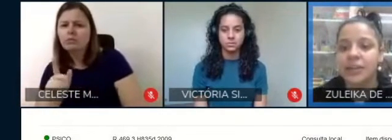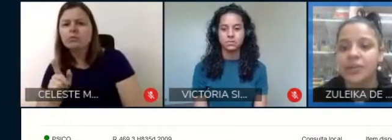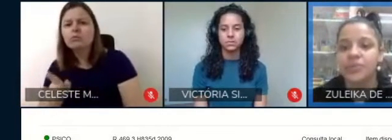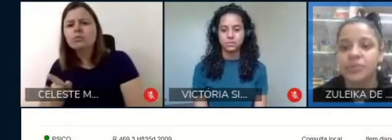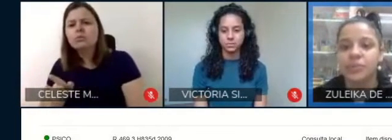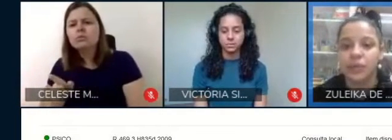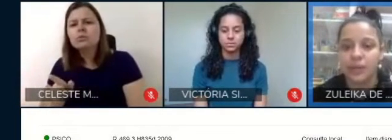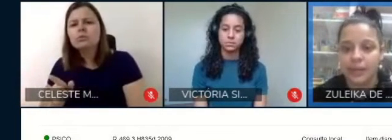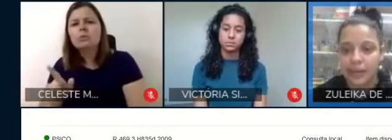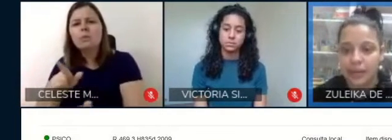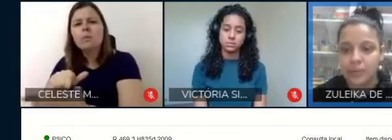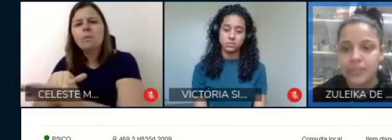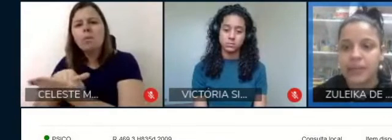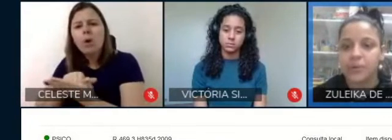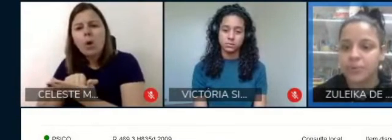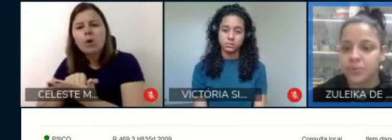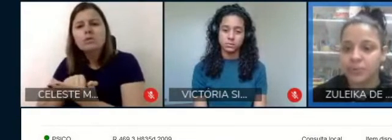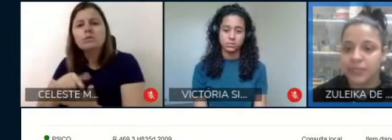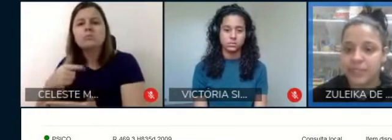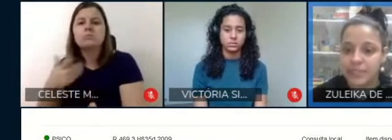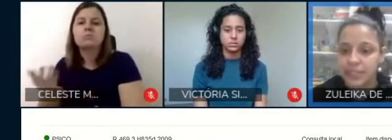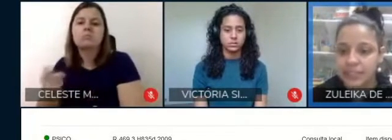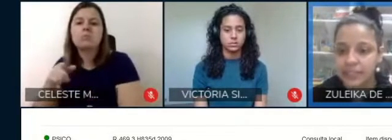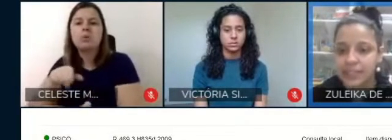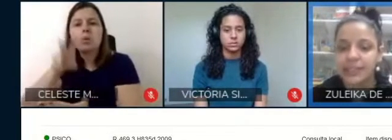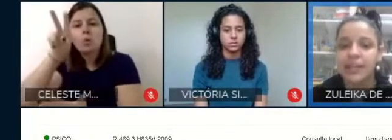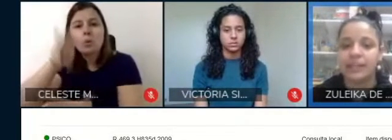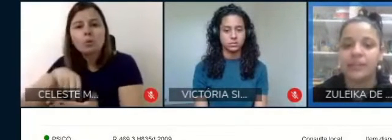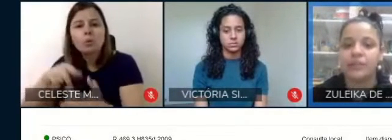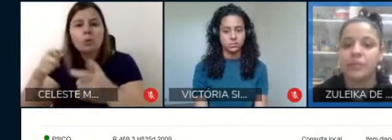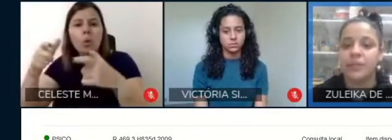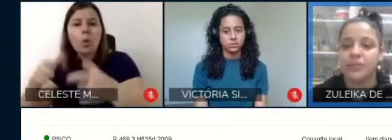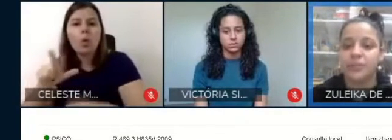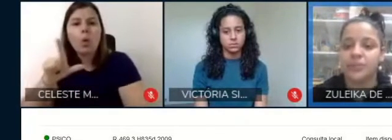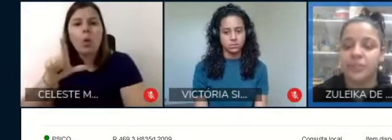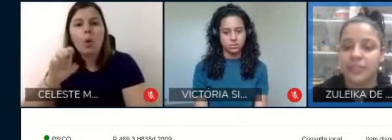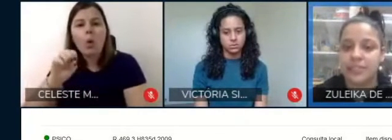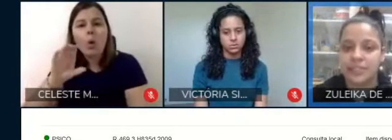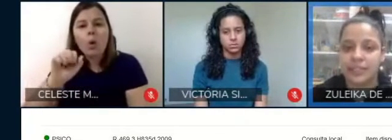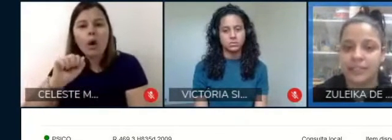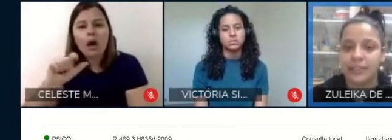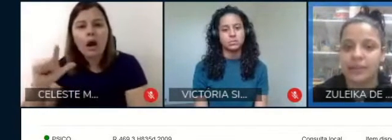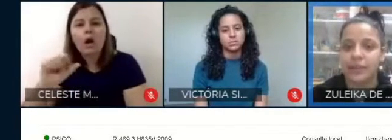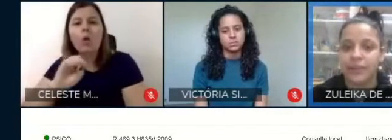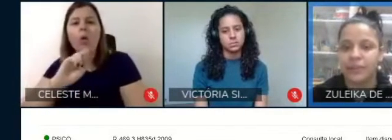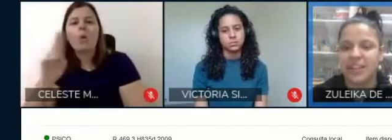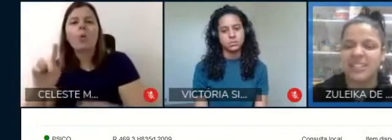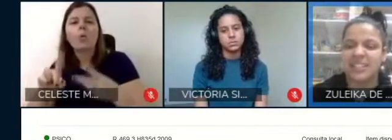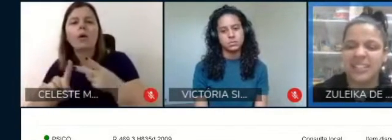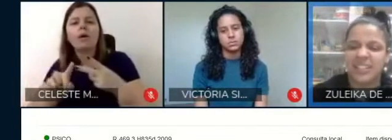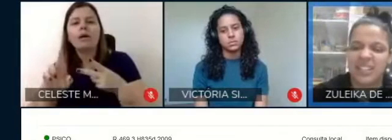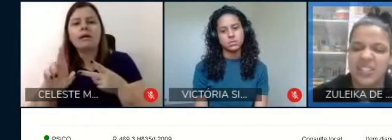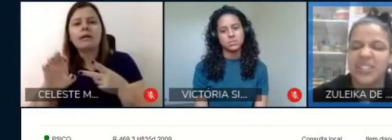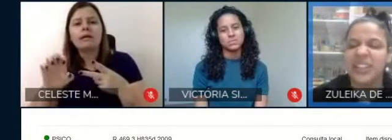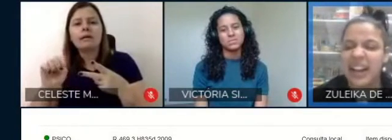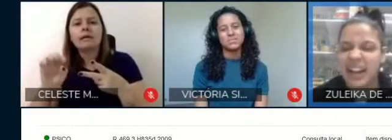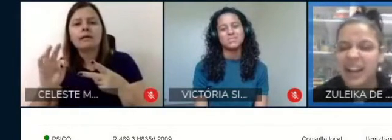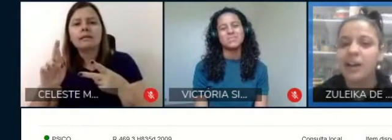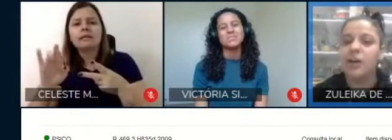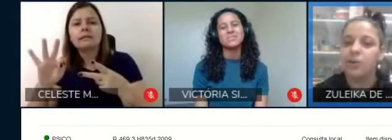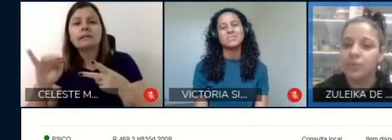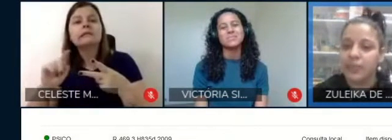de se é consulta local, se é consulta restrita, né? Normalmente consulta restrita eu tenho